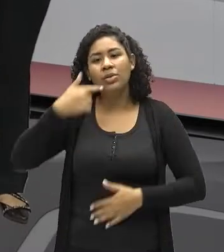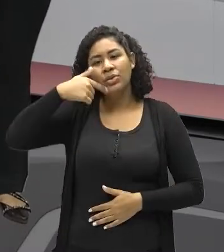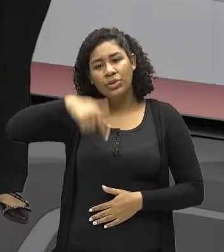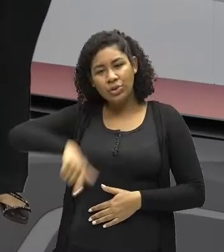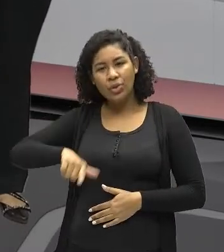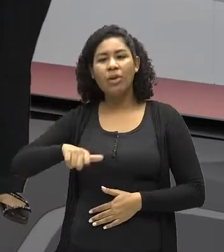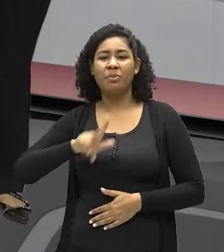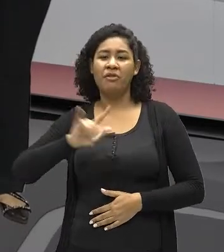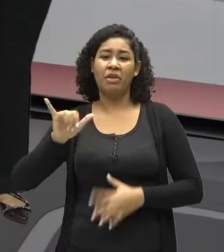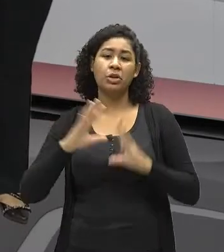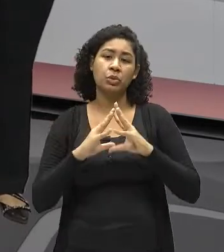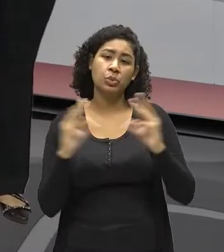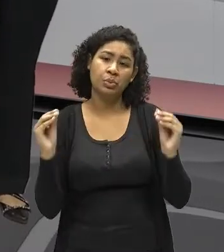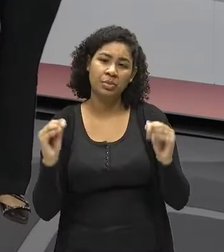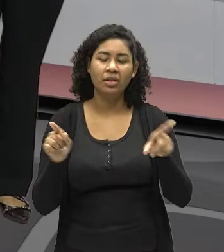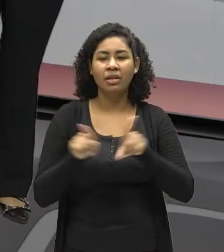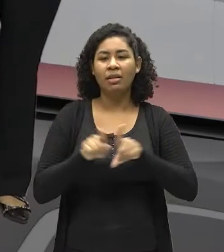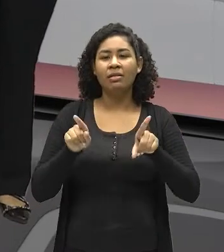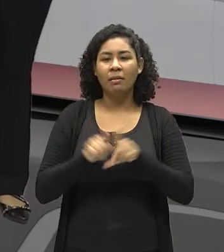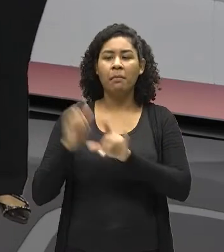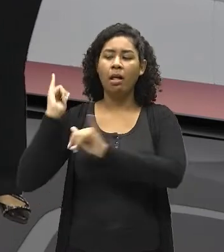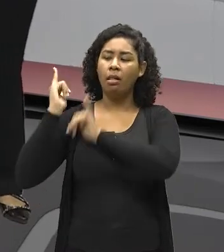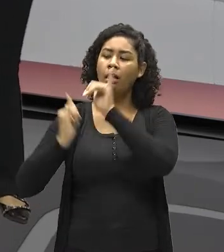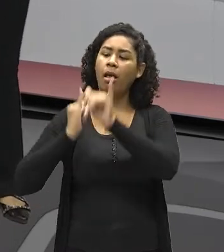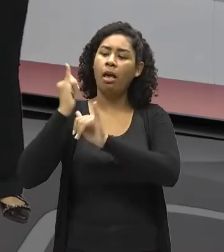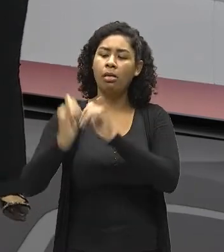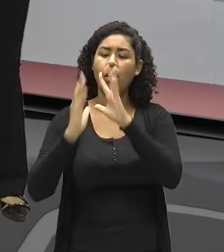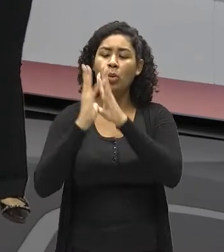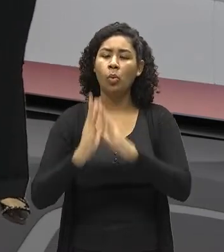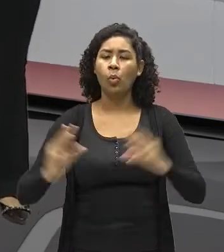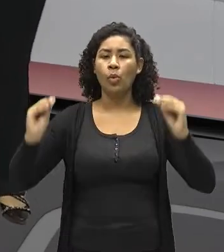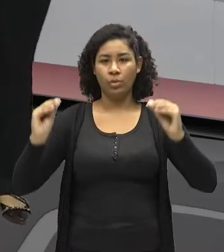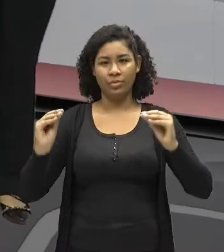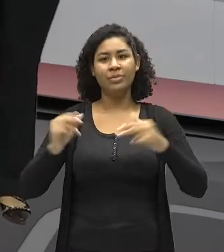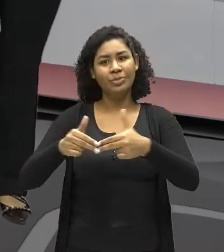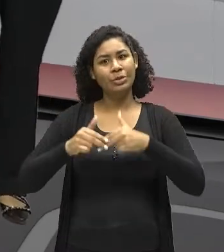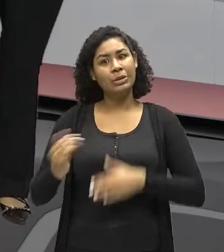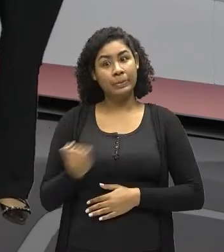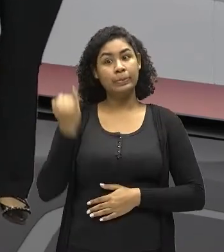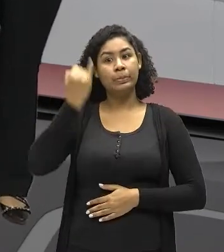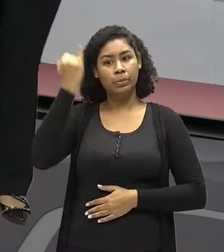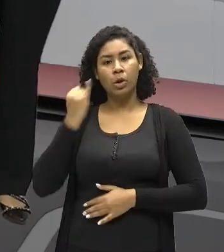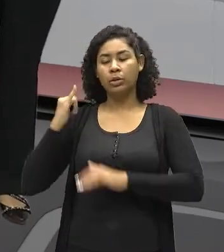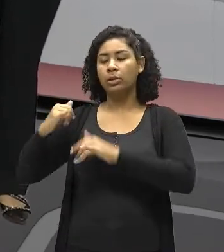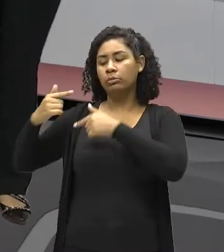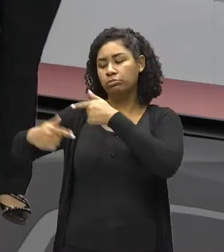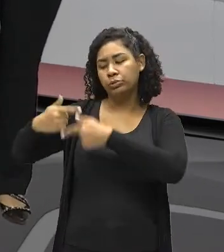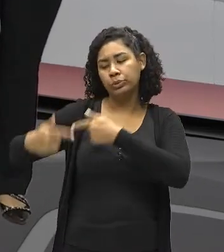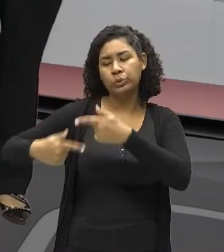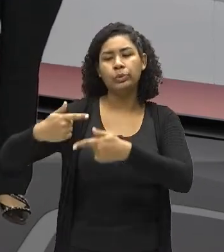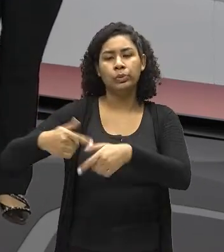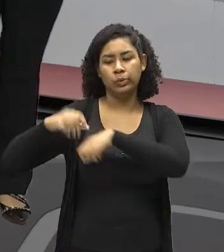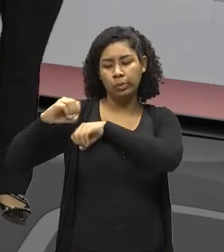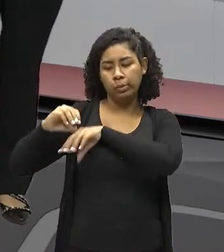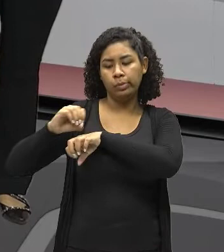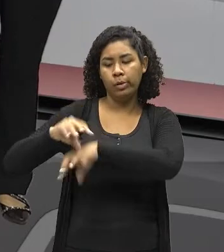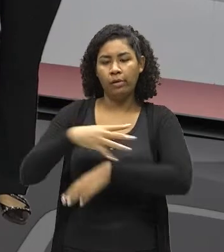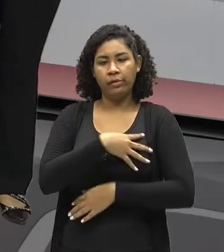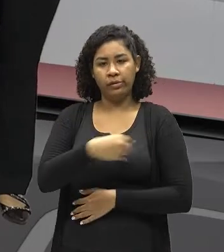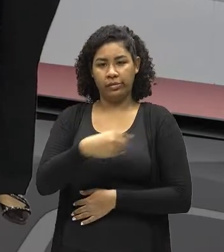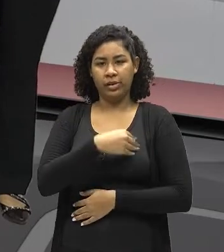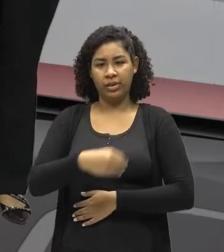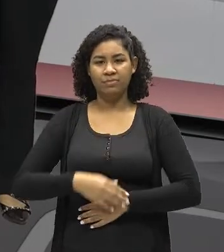irão morrer. Então, dentro do processo linguístico indígena, as línguas estão em constante processo de